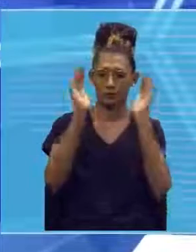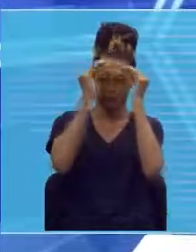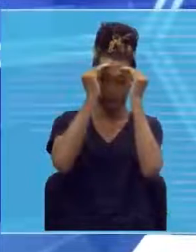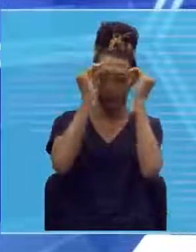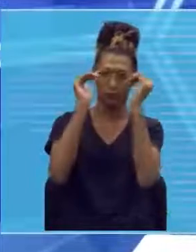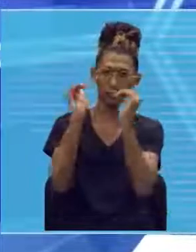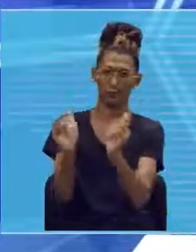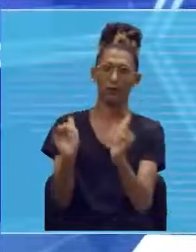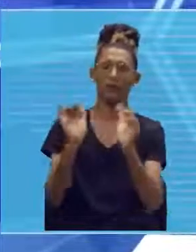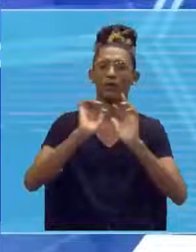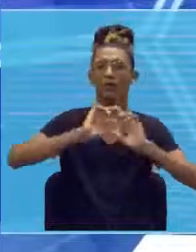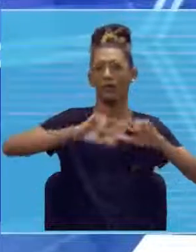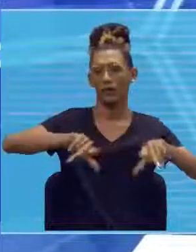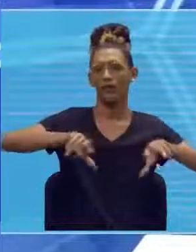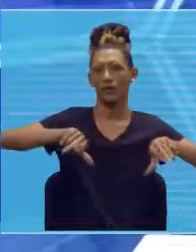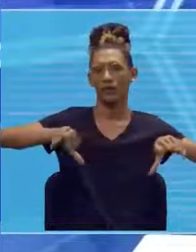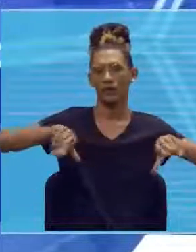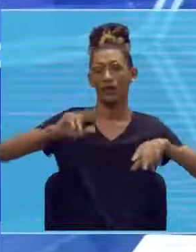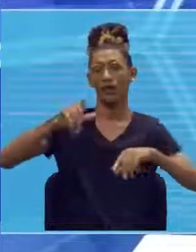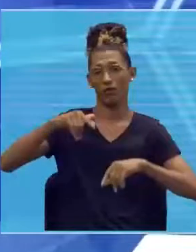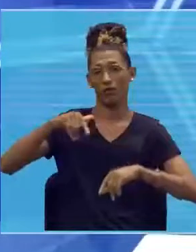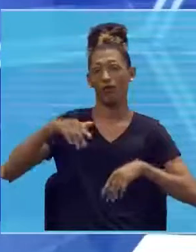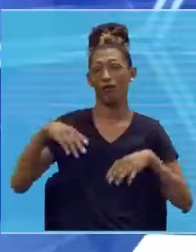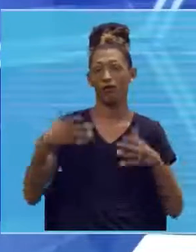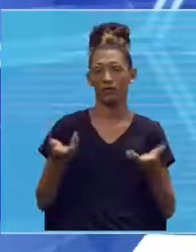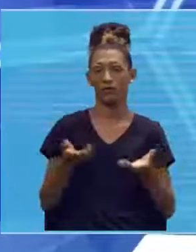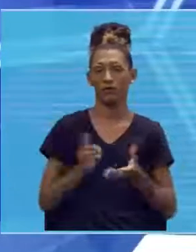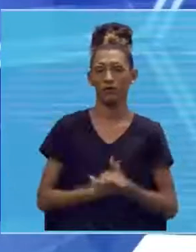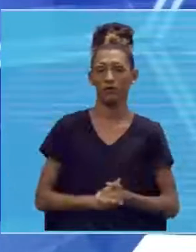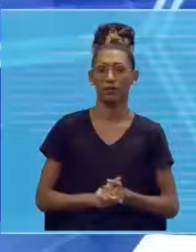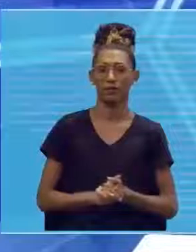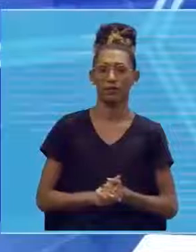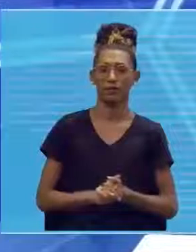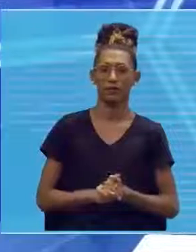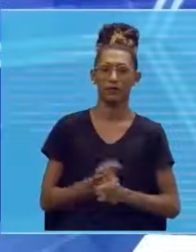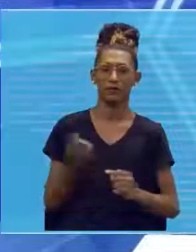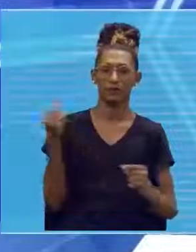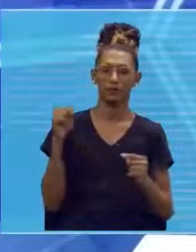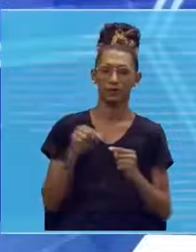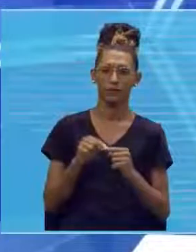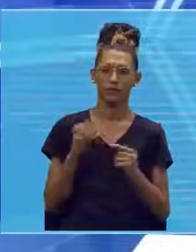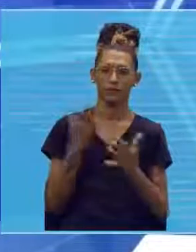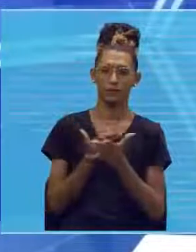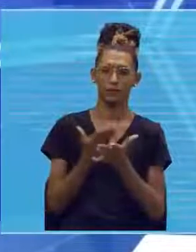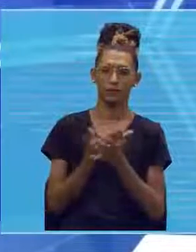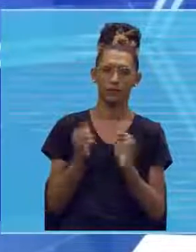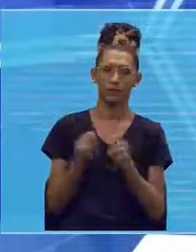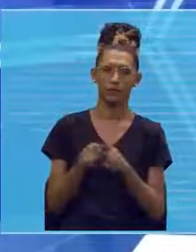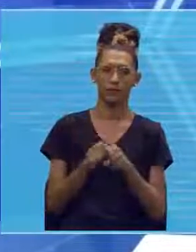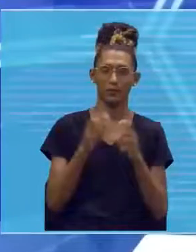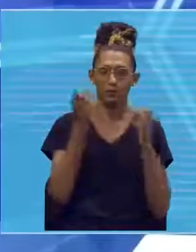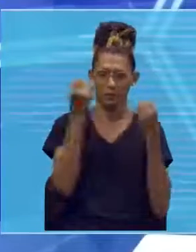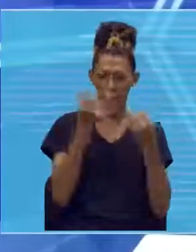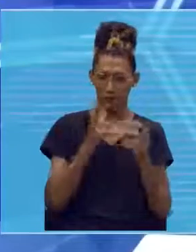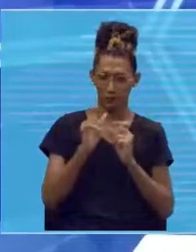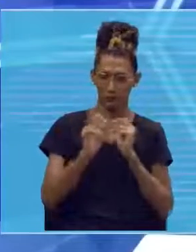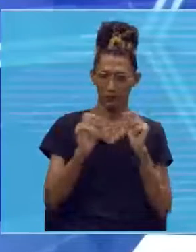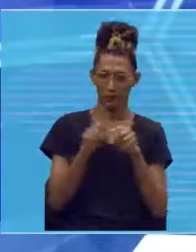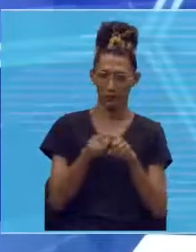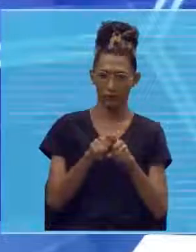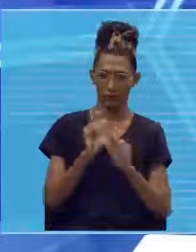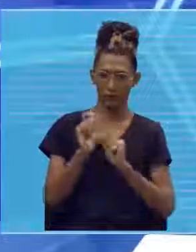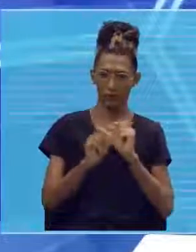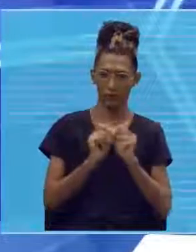às diferenças não é verdade então a intenção dessa aula também além de fazer essa contação de história tão bonita